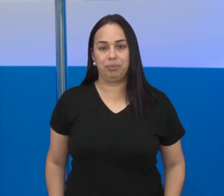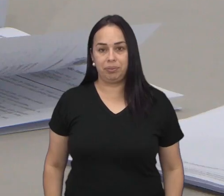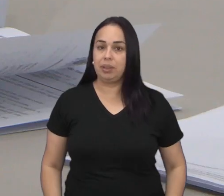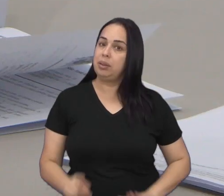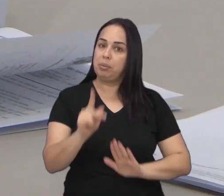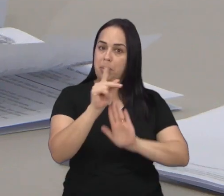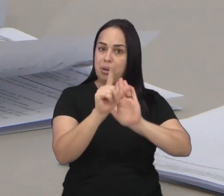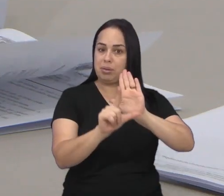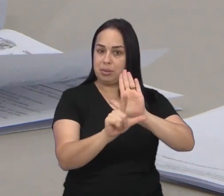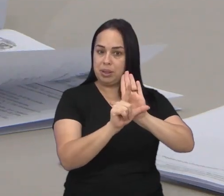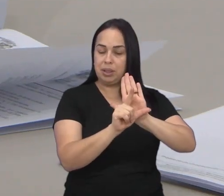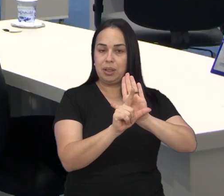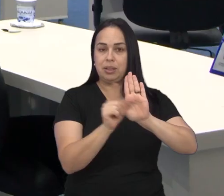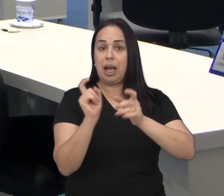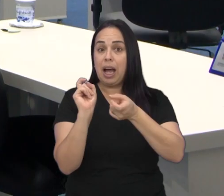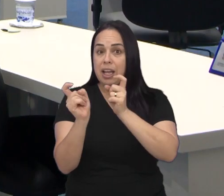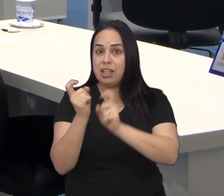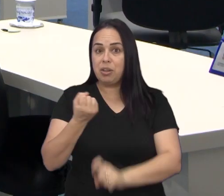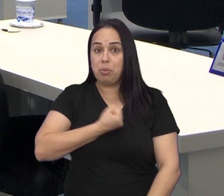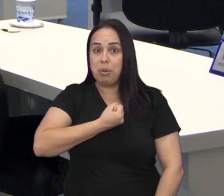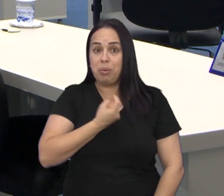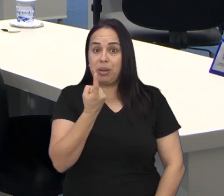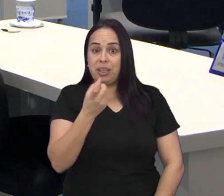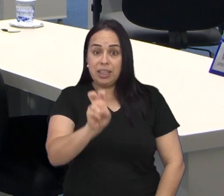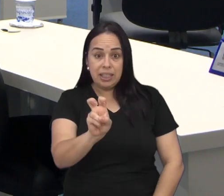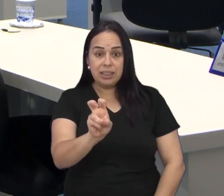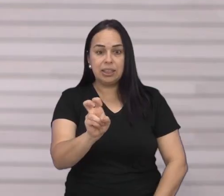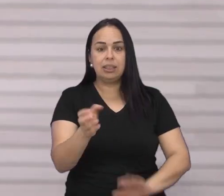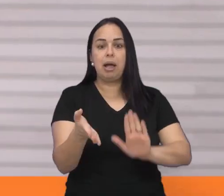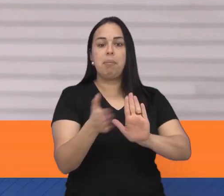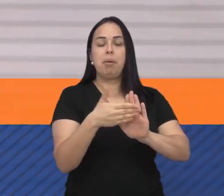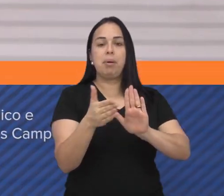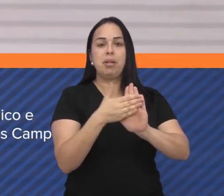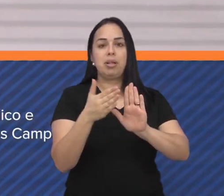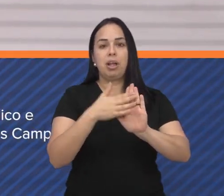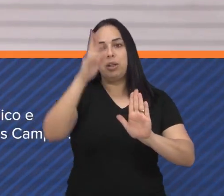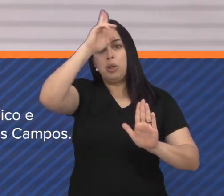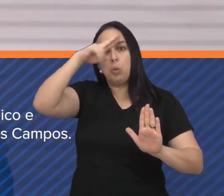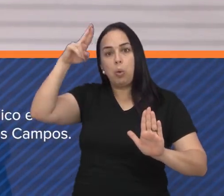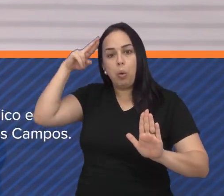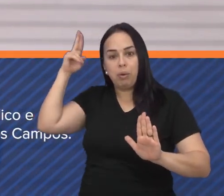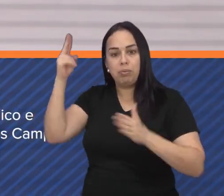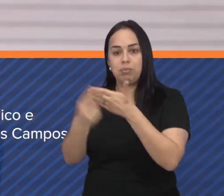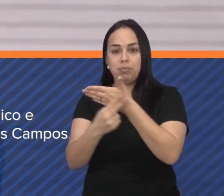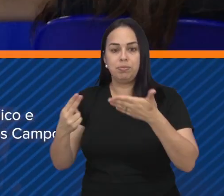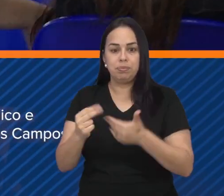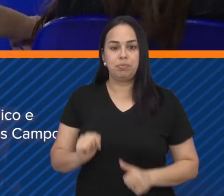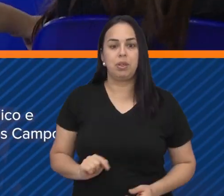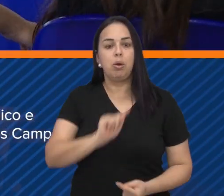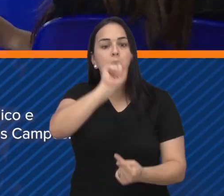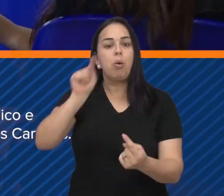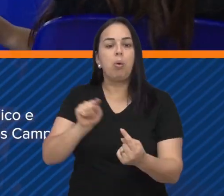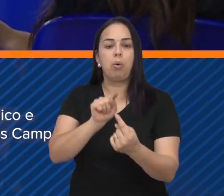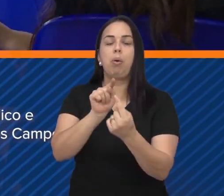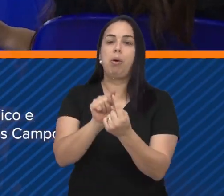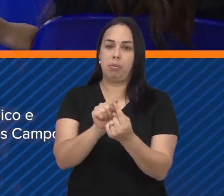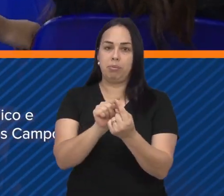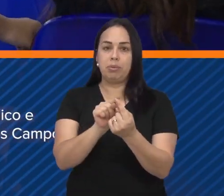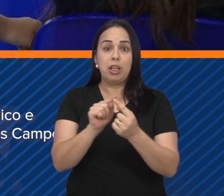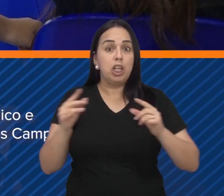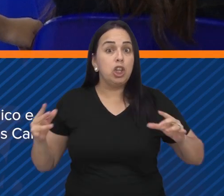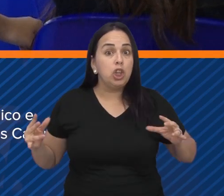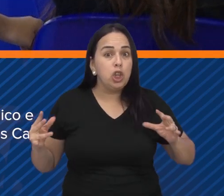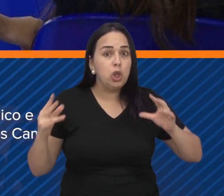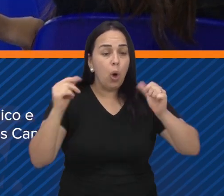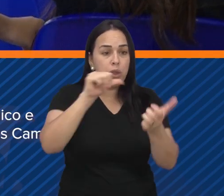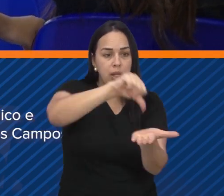olhada. Entre os projetos da 15ª sessão do ano está a proposta do vereador Roberto Chagas, com o objetivo de